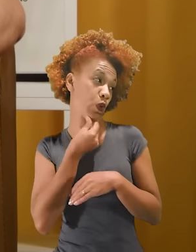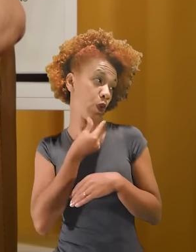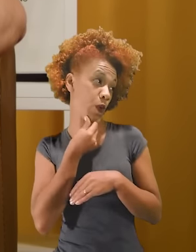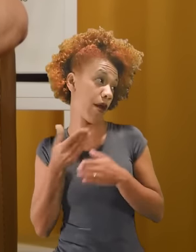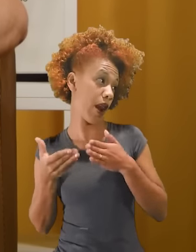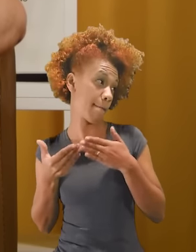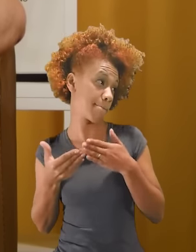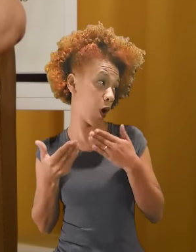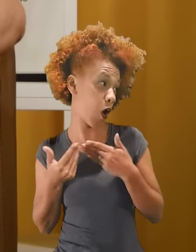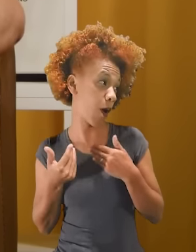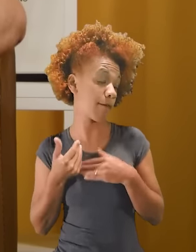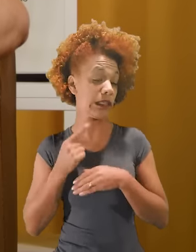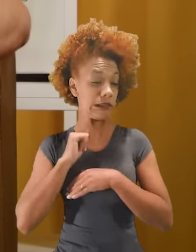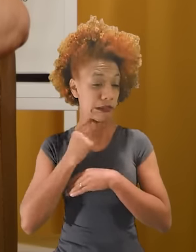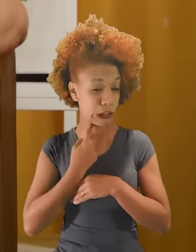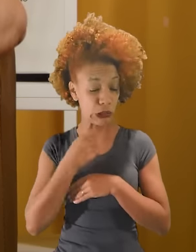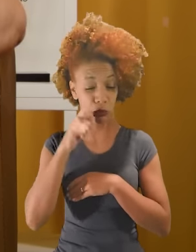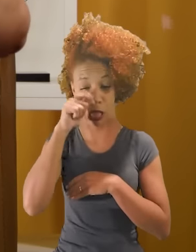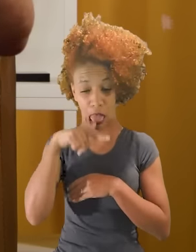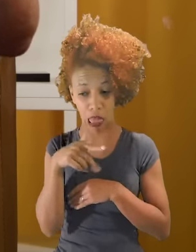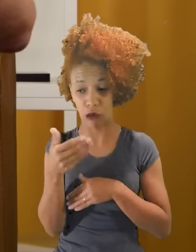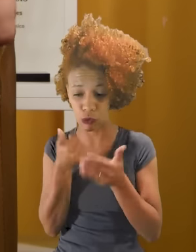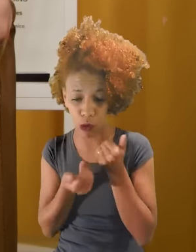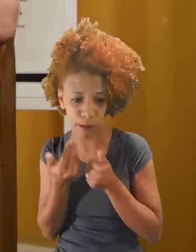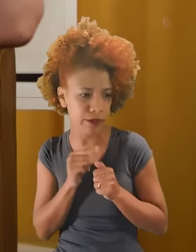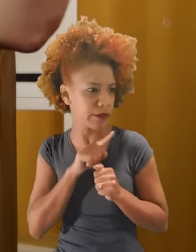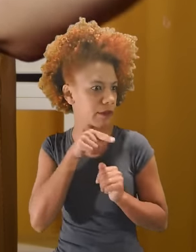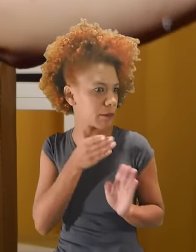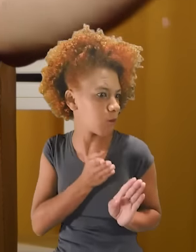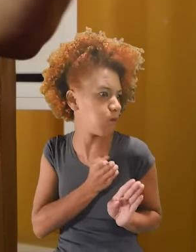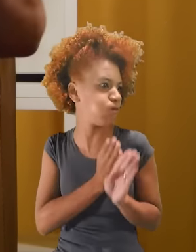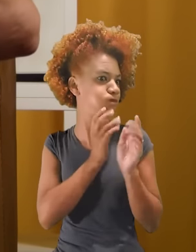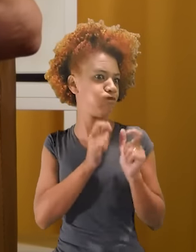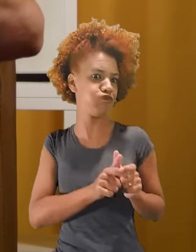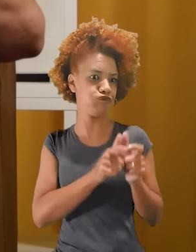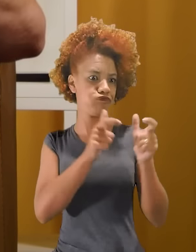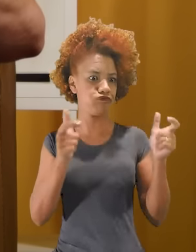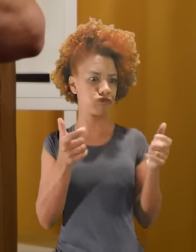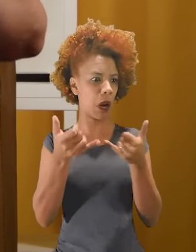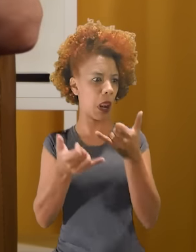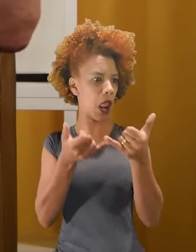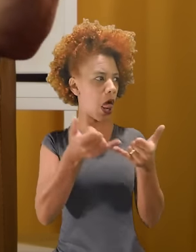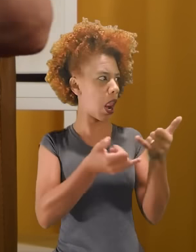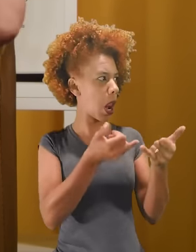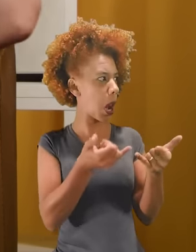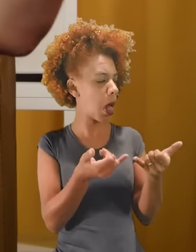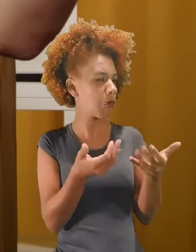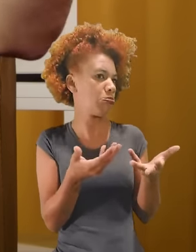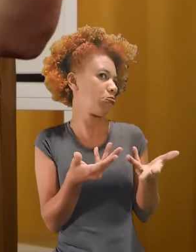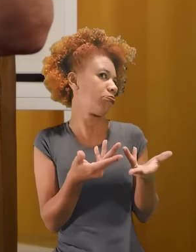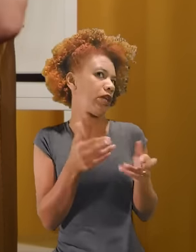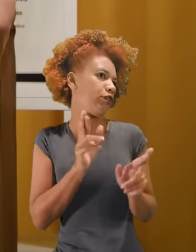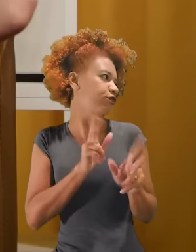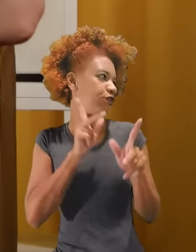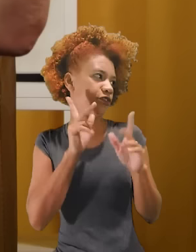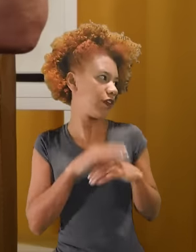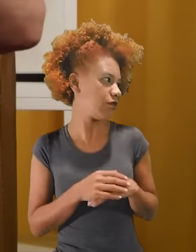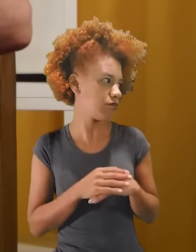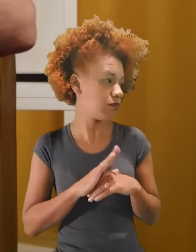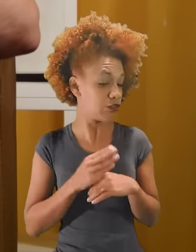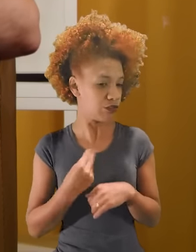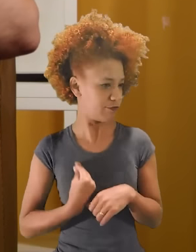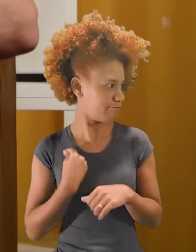ele chegou a comer lixo. Sim. E aí, de repente, ele é dono do maior império de entretenimento da história e atemporal, né? O cara já morreu, sim, há